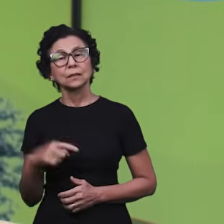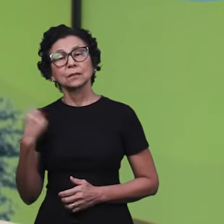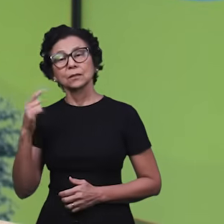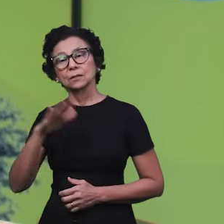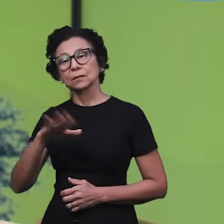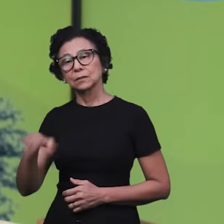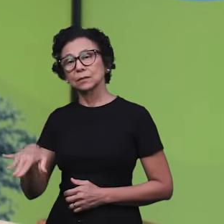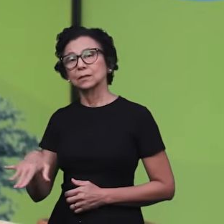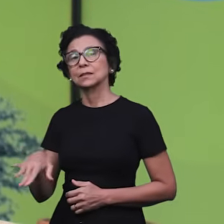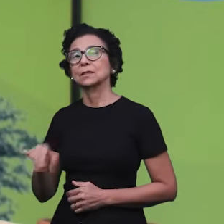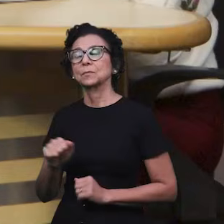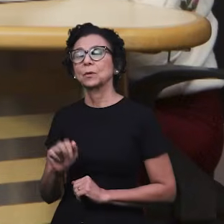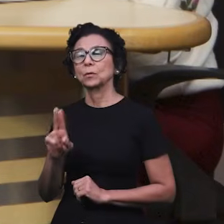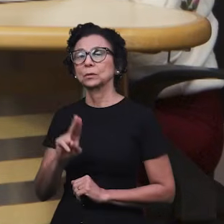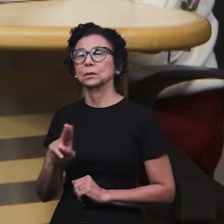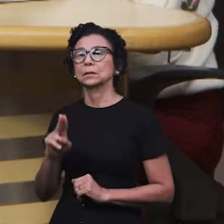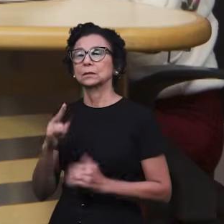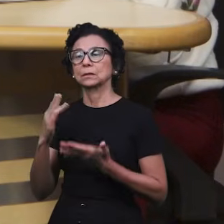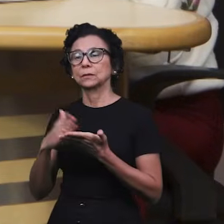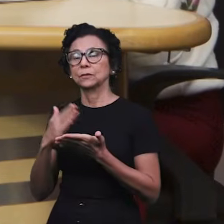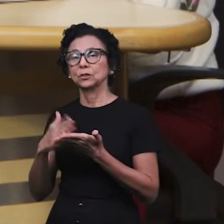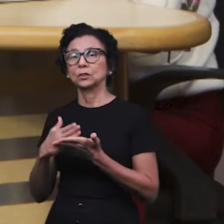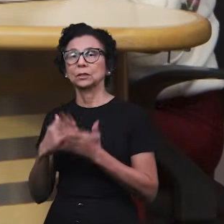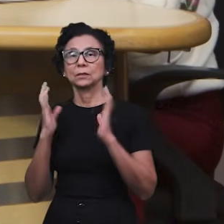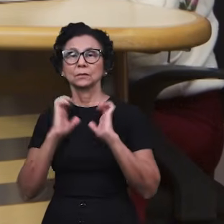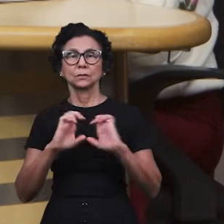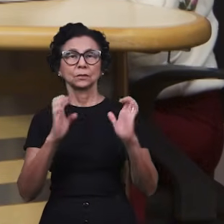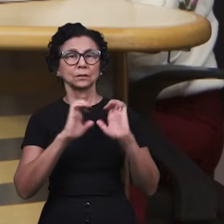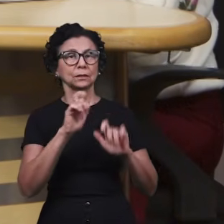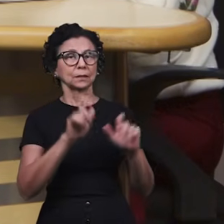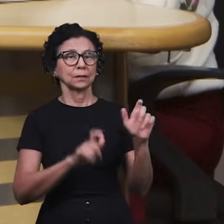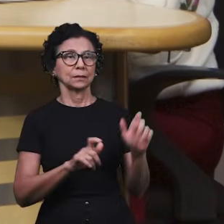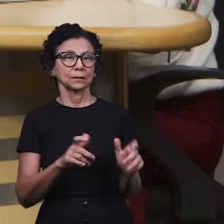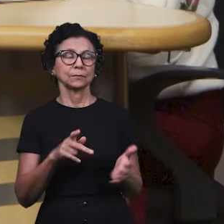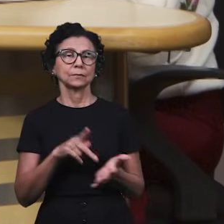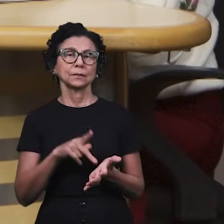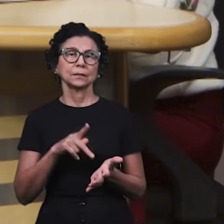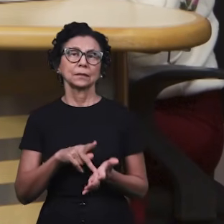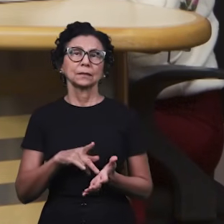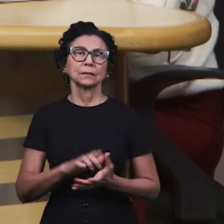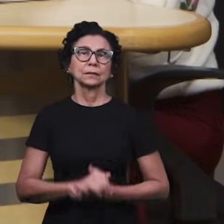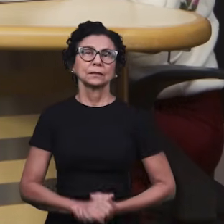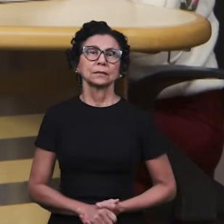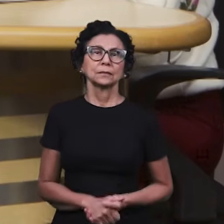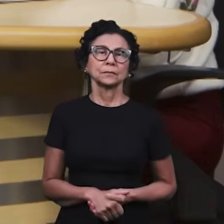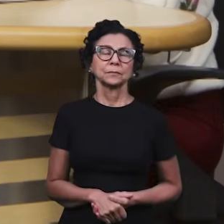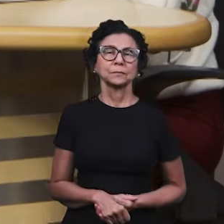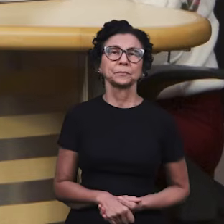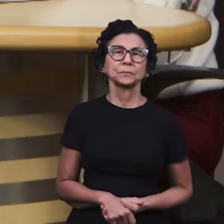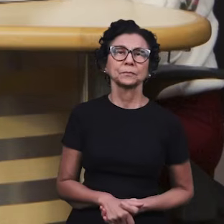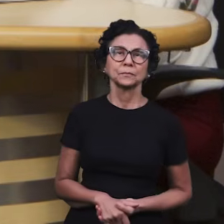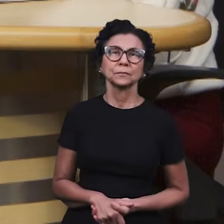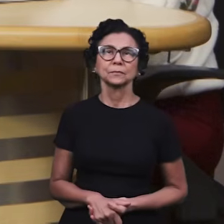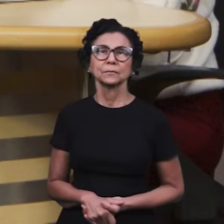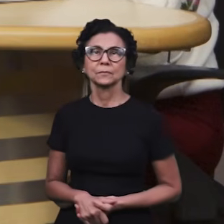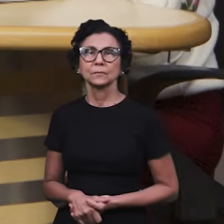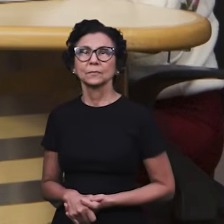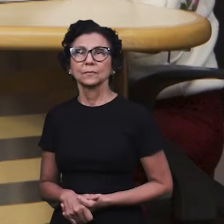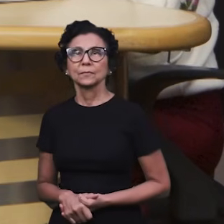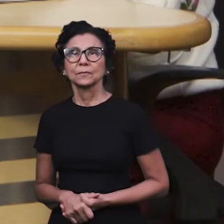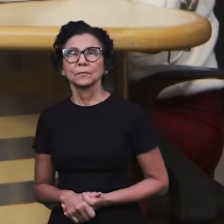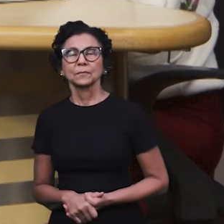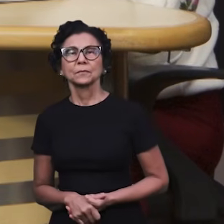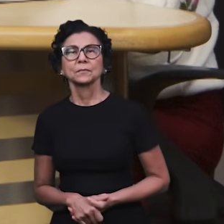das revistinhas, né? Verdade. Já que tem sido uma parceira, né, Fernanda, do